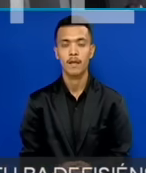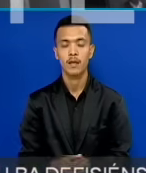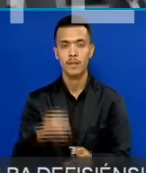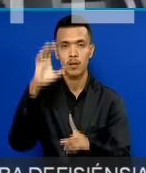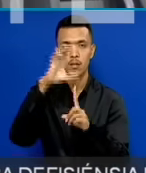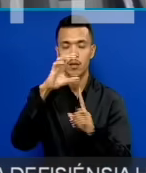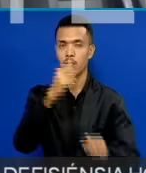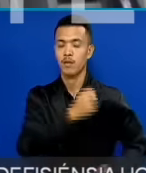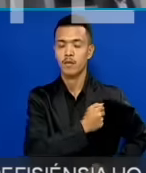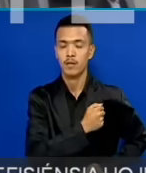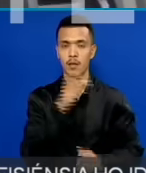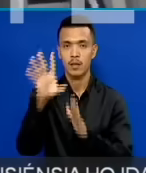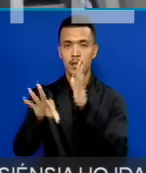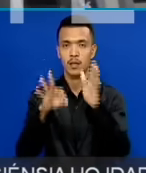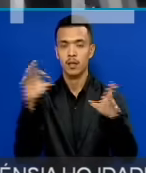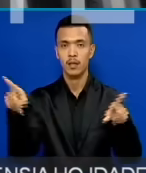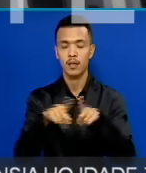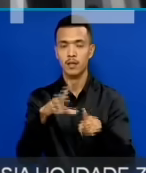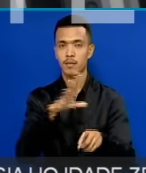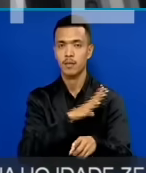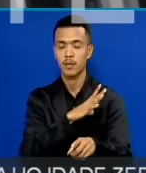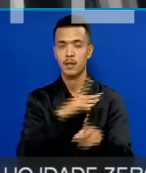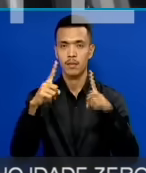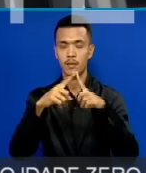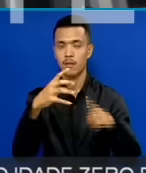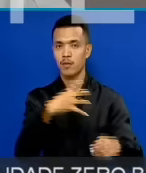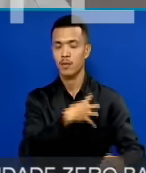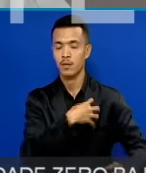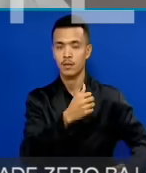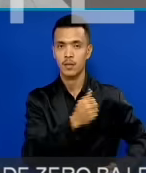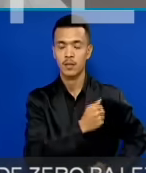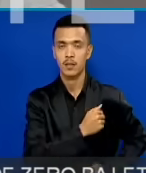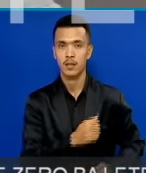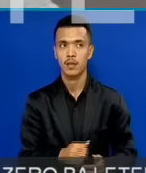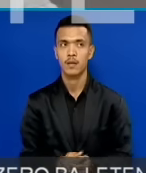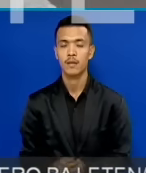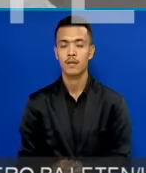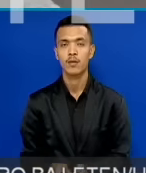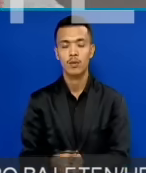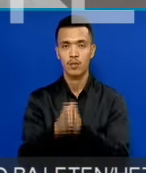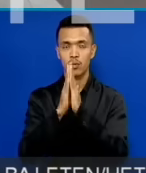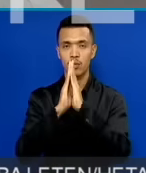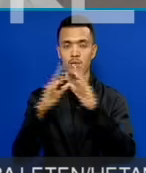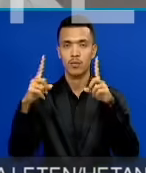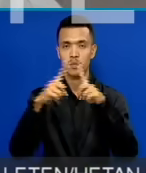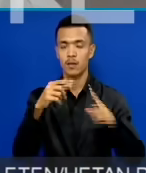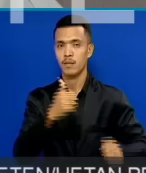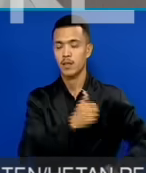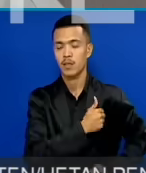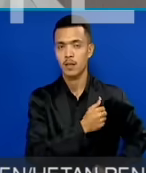comando FFDT El Hili no Darmahemba Unidade Polícia Militar. Também me lembra a uso para militar